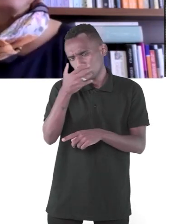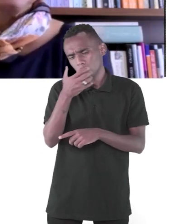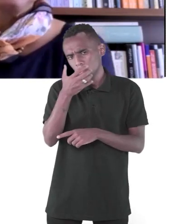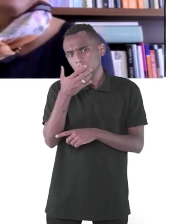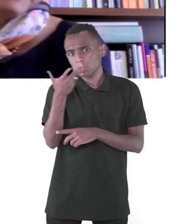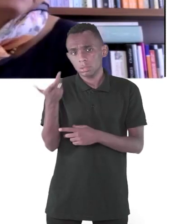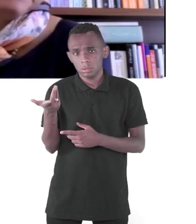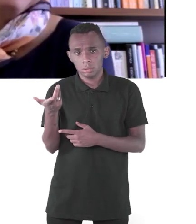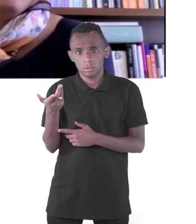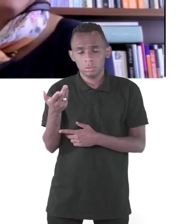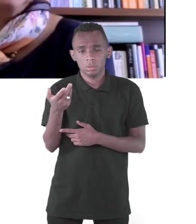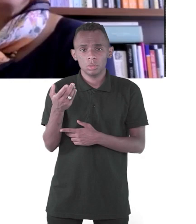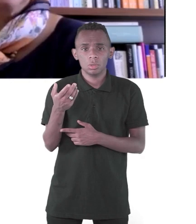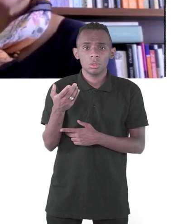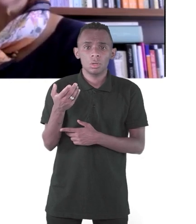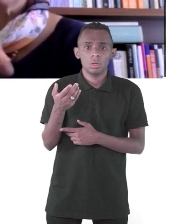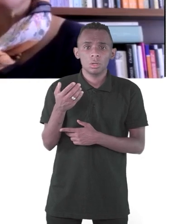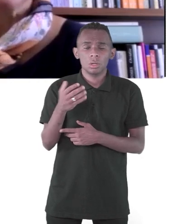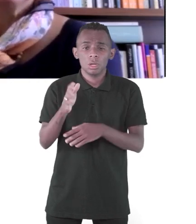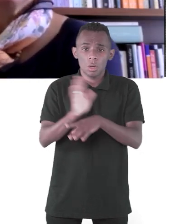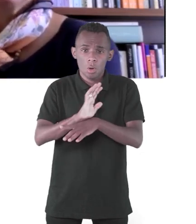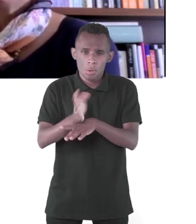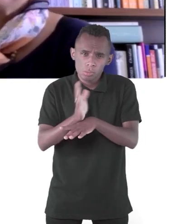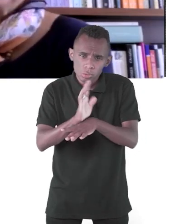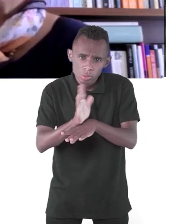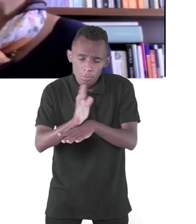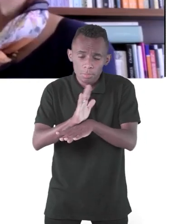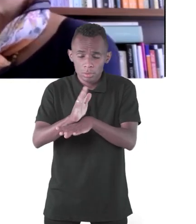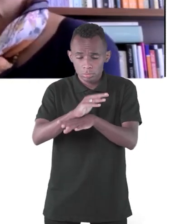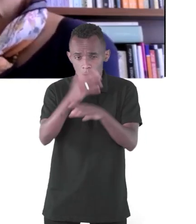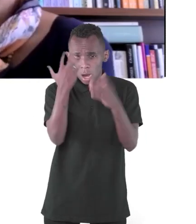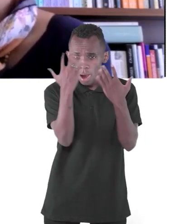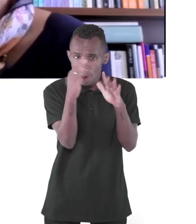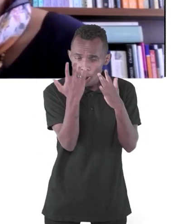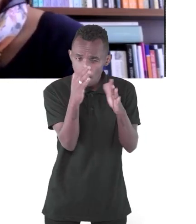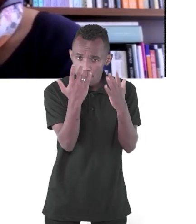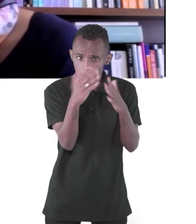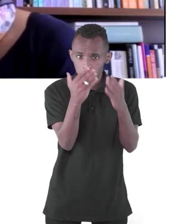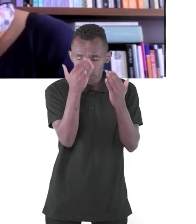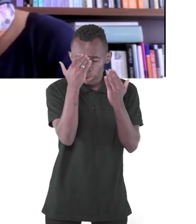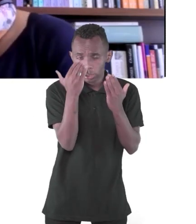que né? Odeon era um cinema, Chorinho. e é uma homenagem